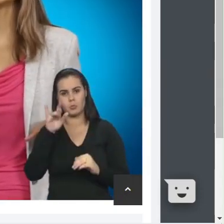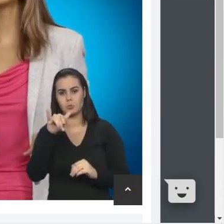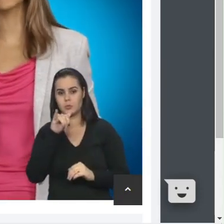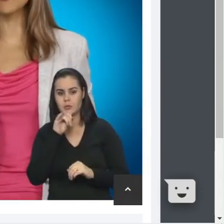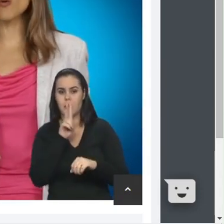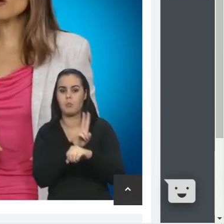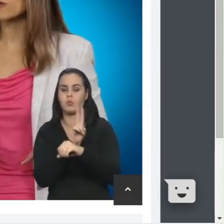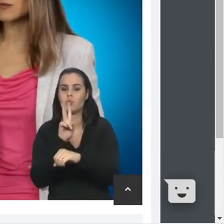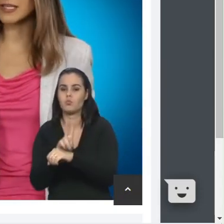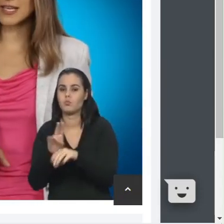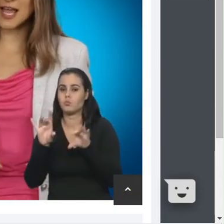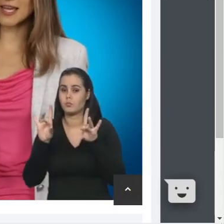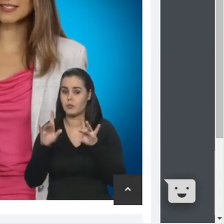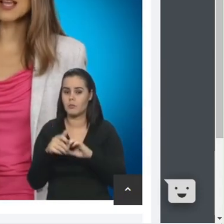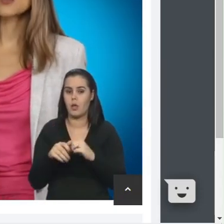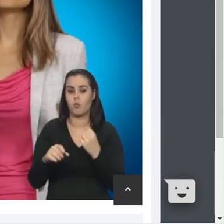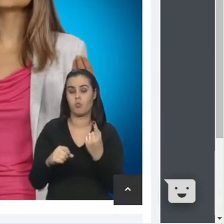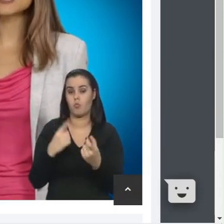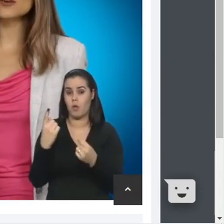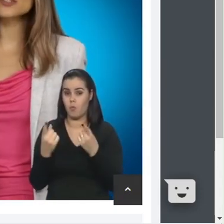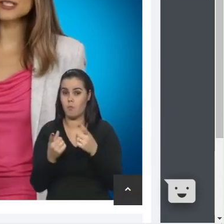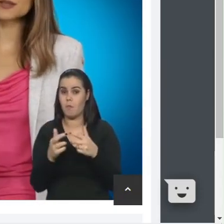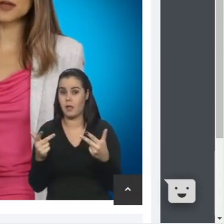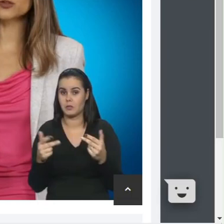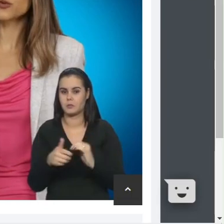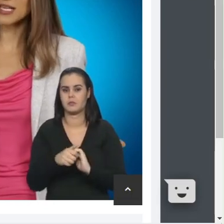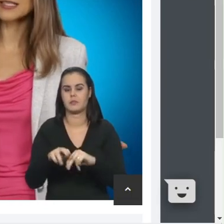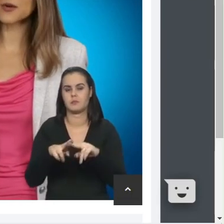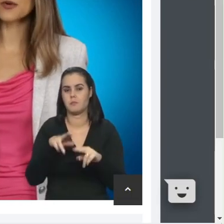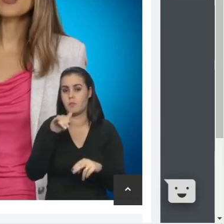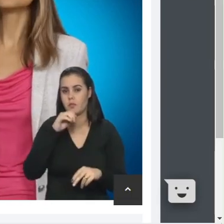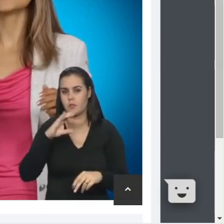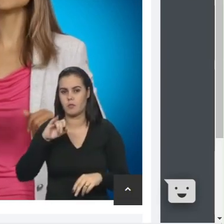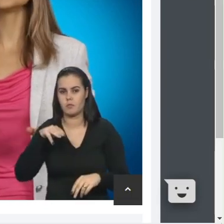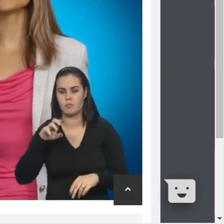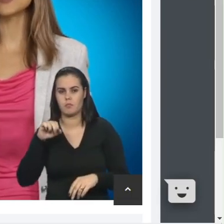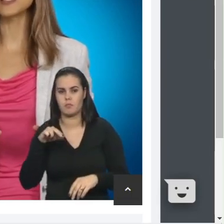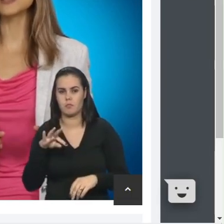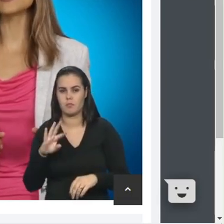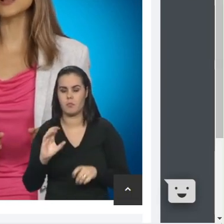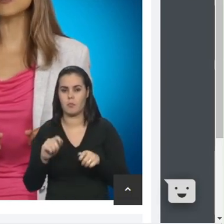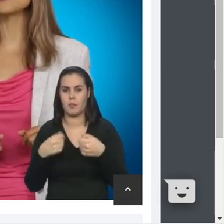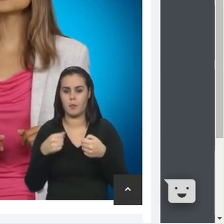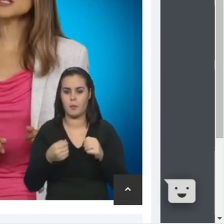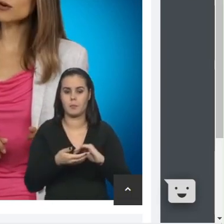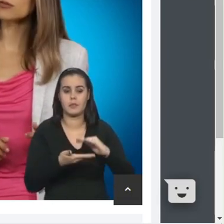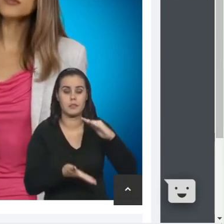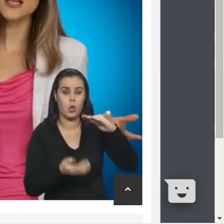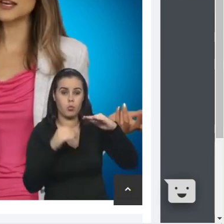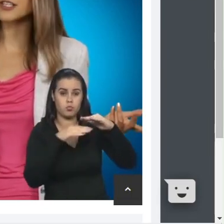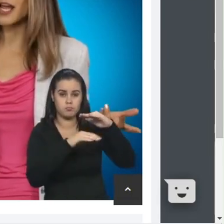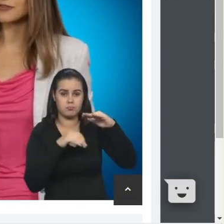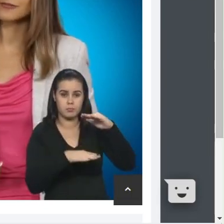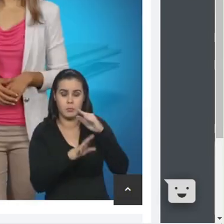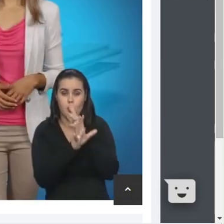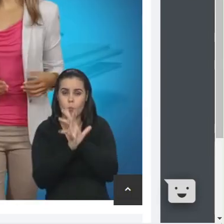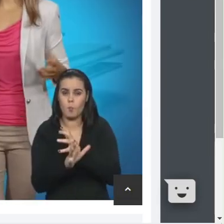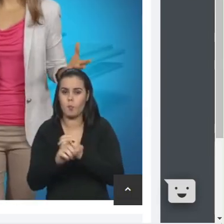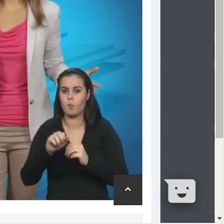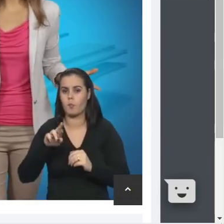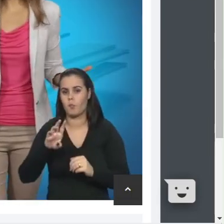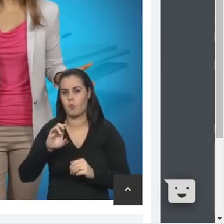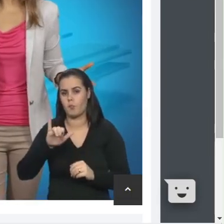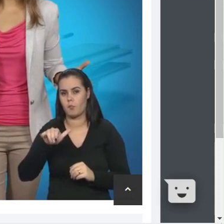cuidado especial com alguns materiais. Os sacos de cimento, por exemplo, devem ser guardados em local seco e arejado.